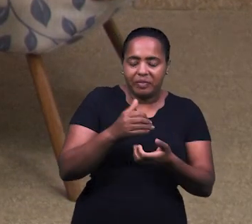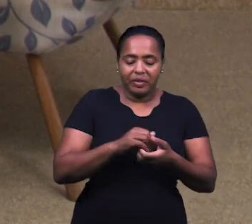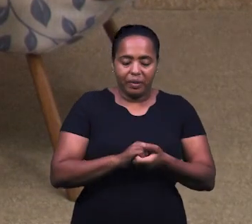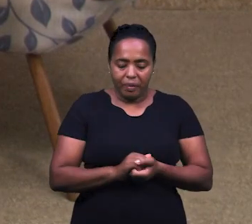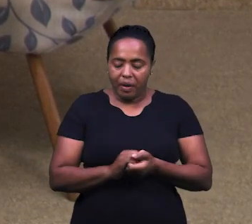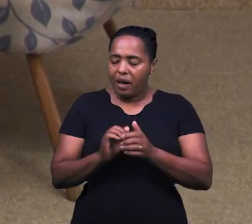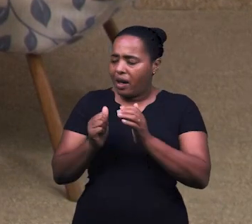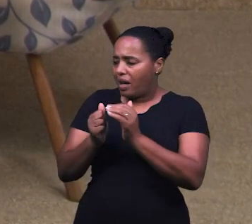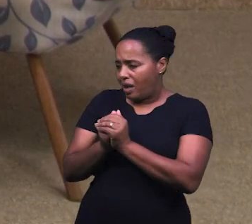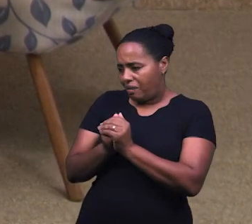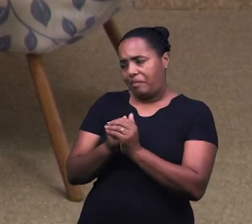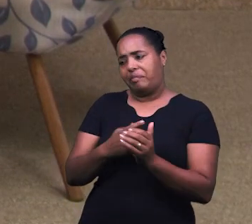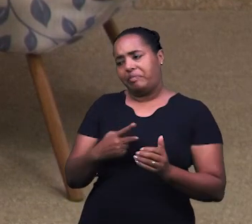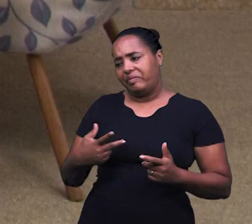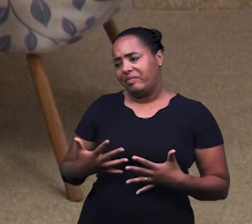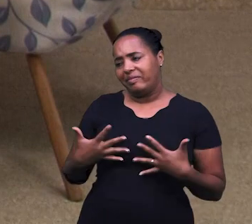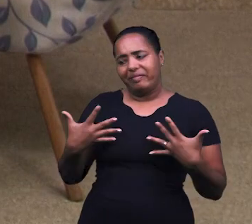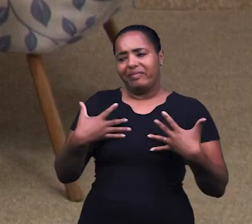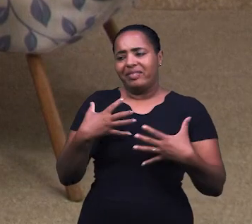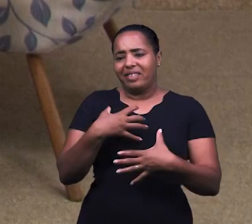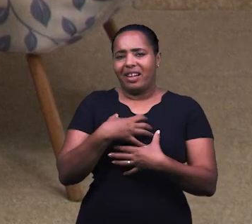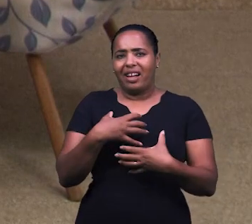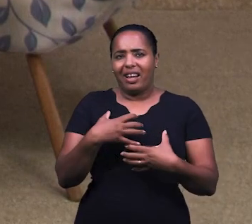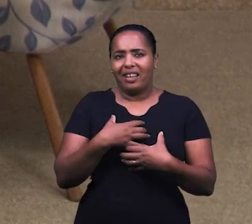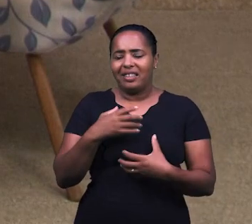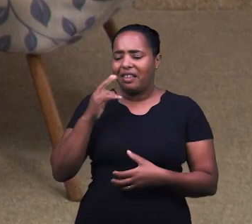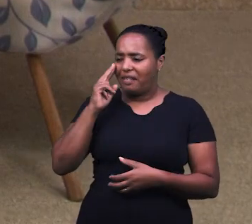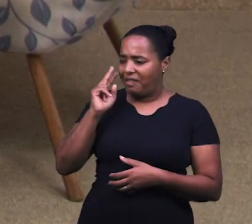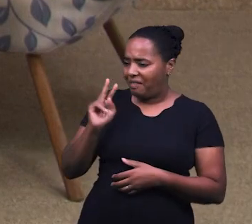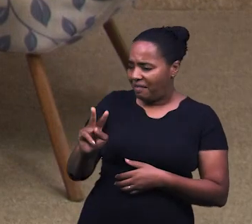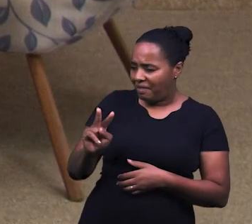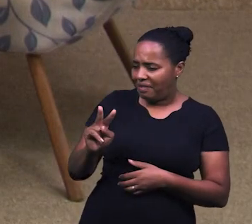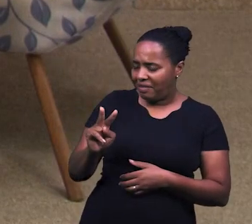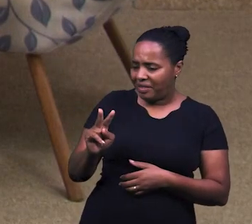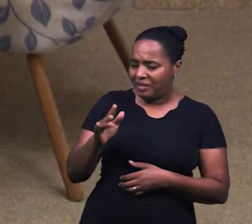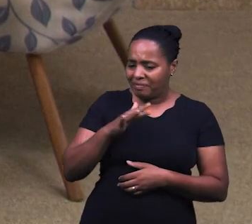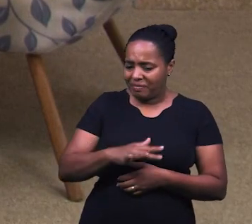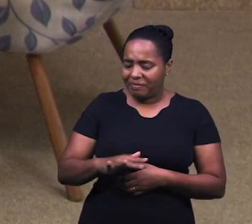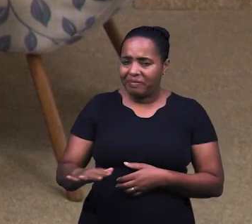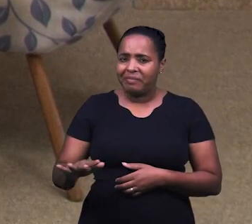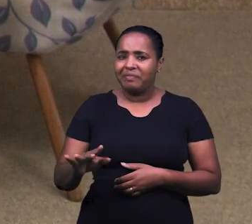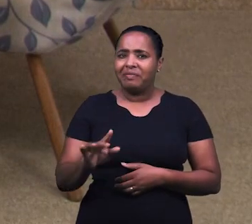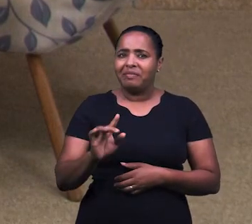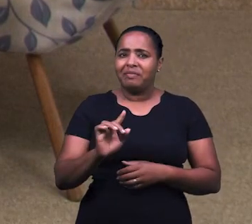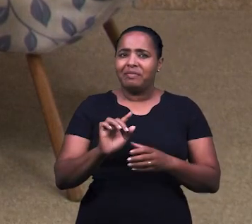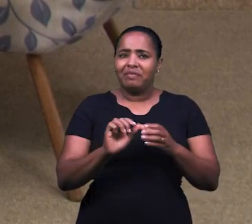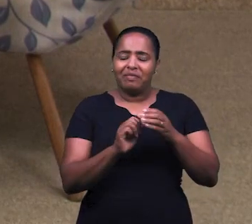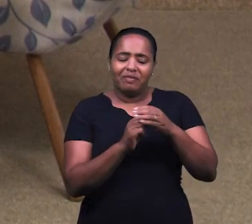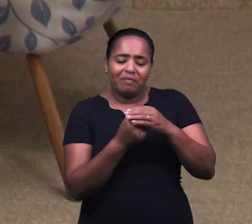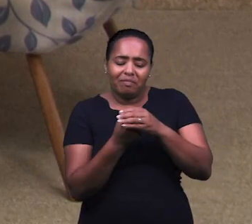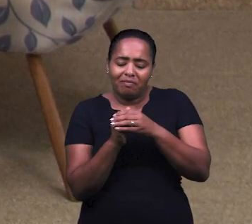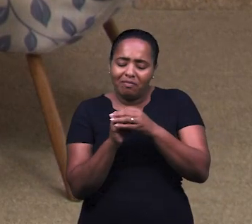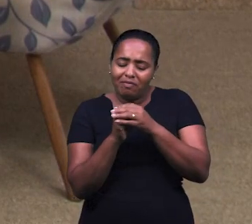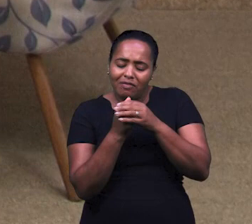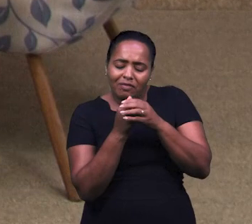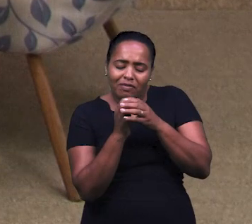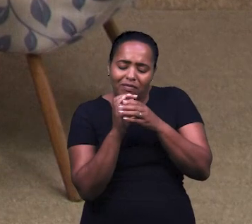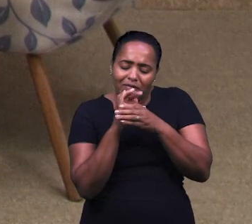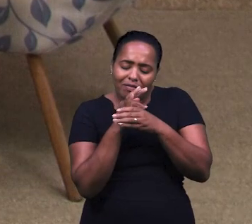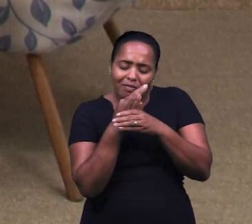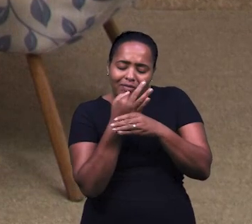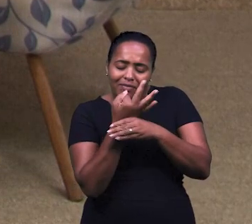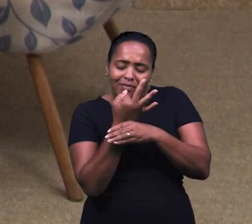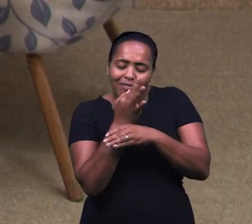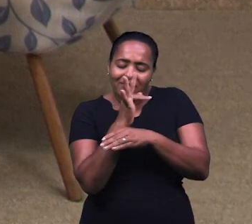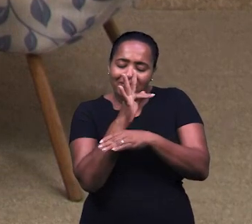participações? Amém, pastor. Que alegria. Eu vi a nossa criança, Ana Rosa, uma florzinha do jardim da casa